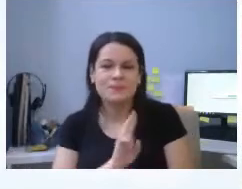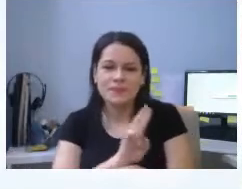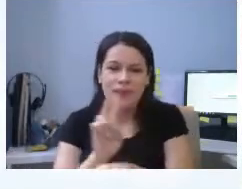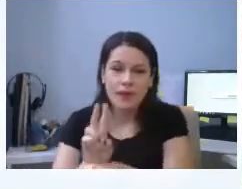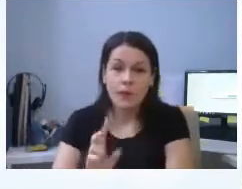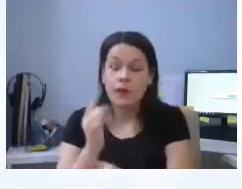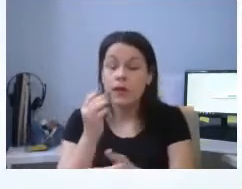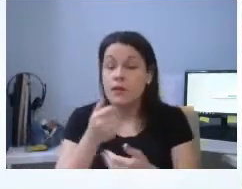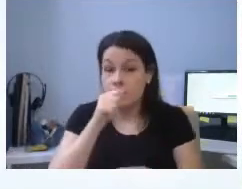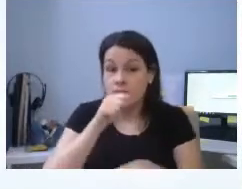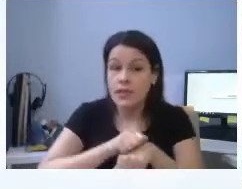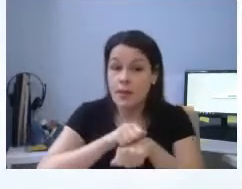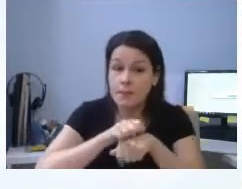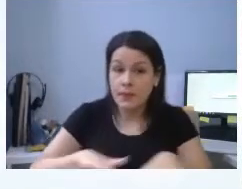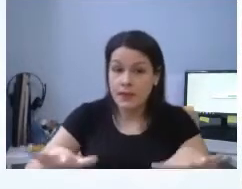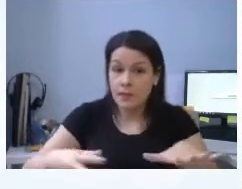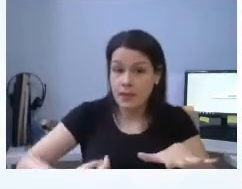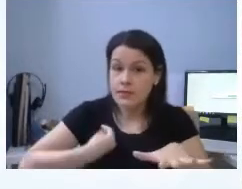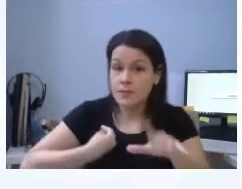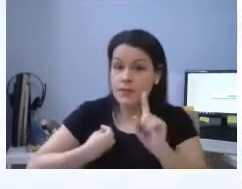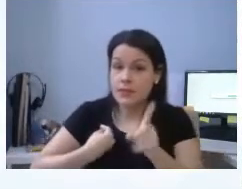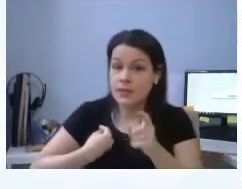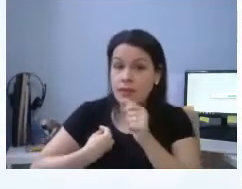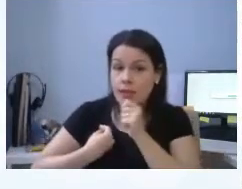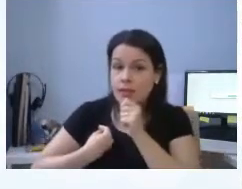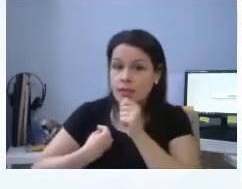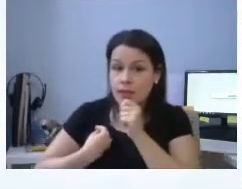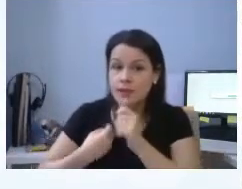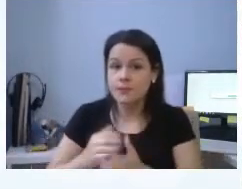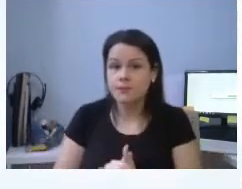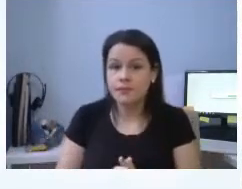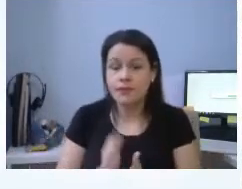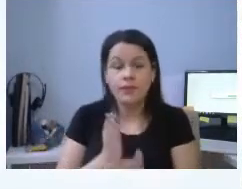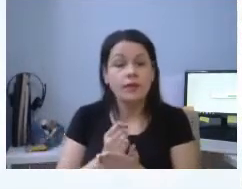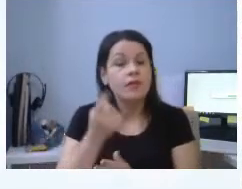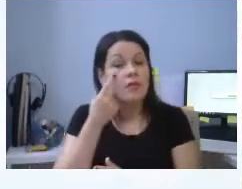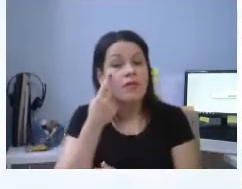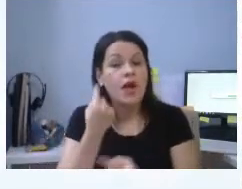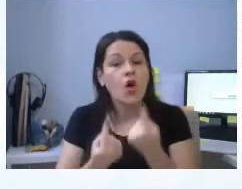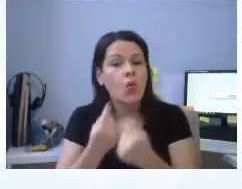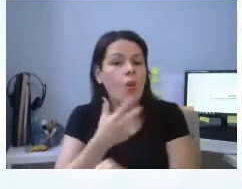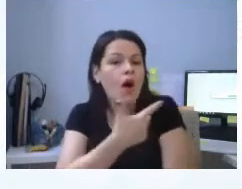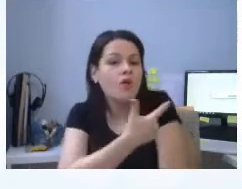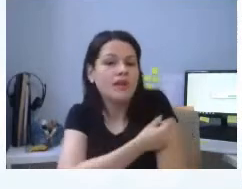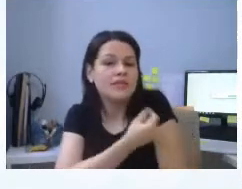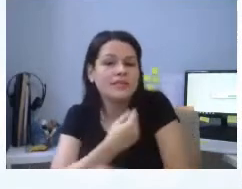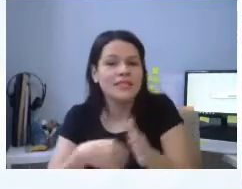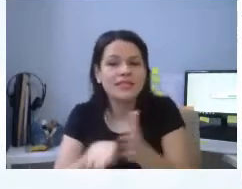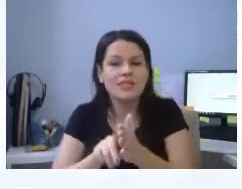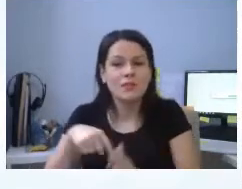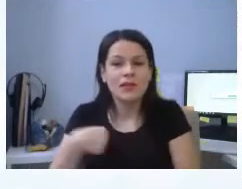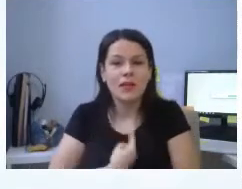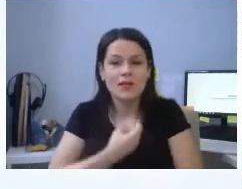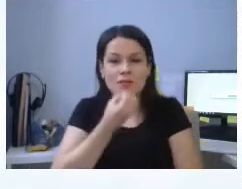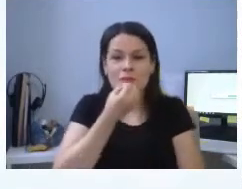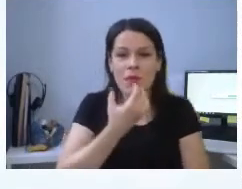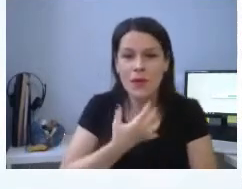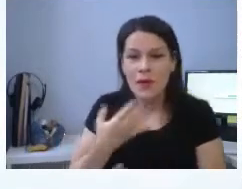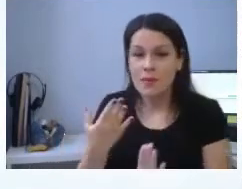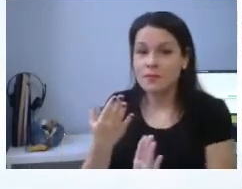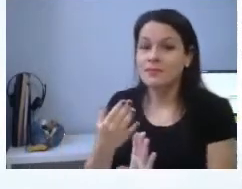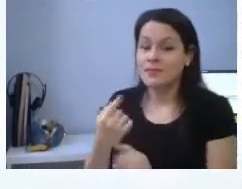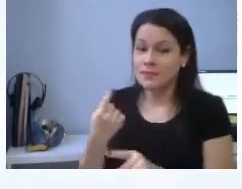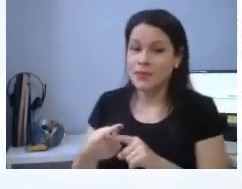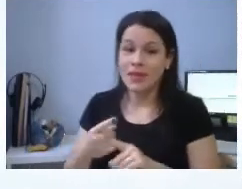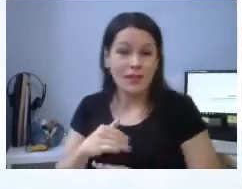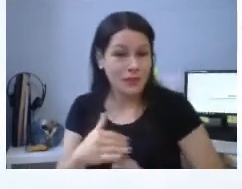não passou, né? E agora temos que ver qual vacina que vai vir para nós, né? Porque até isso